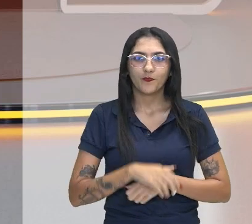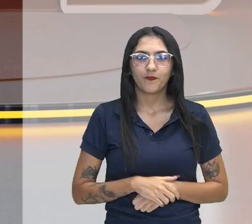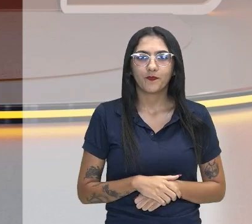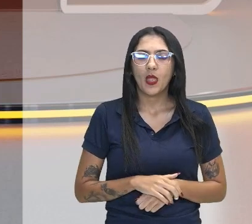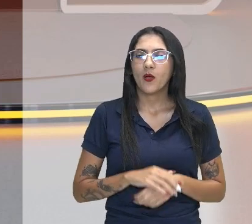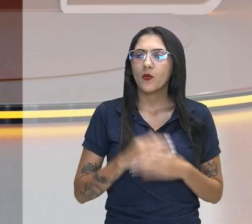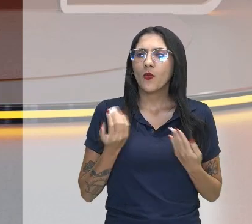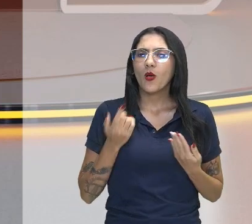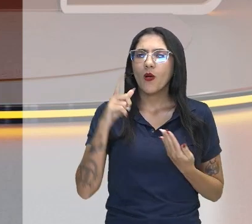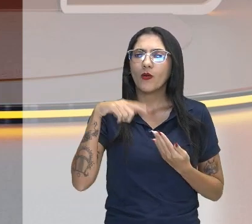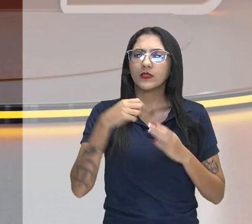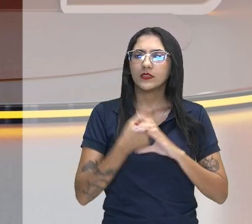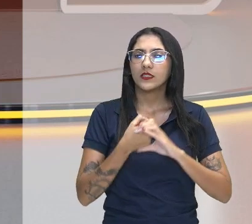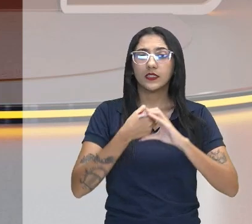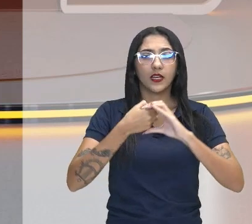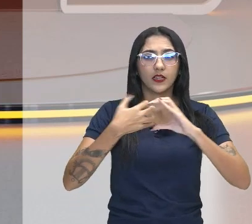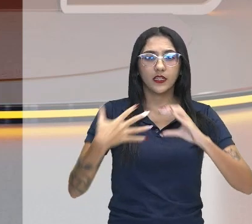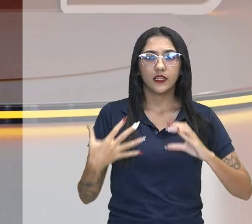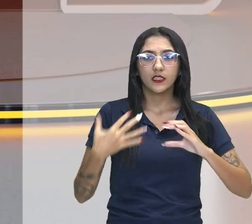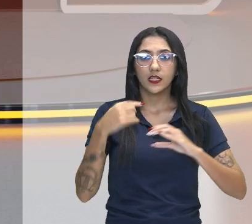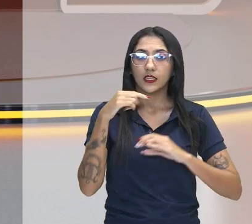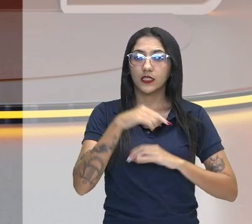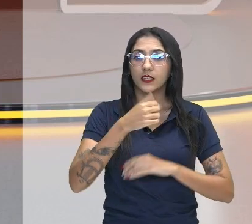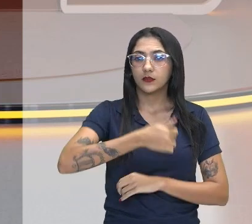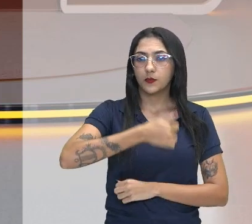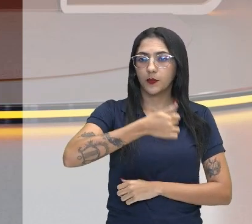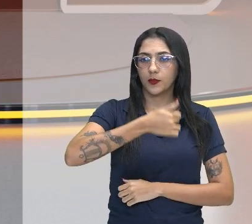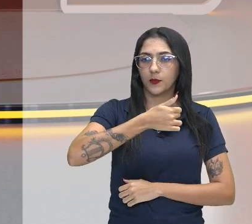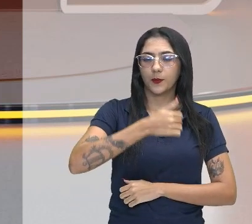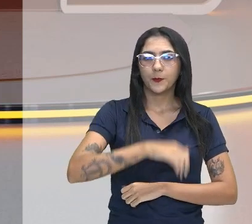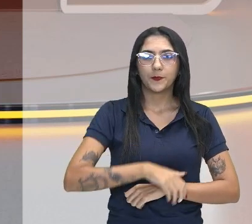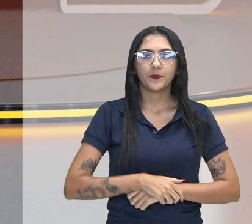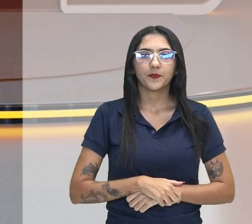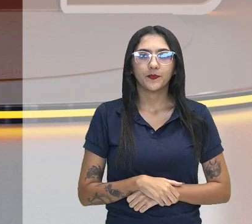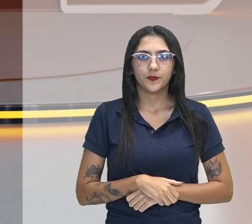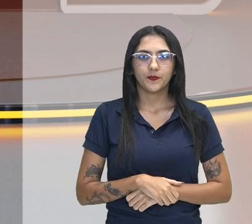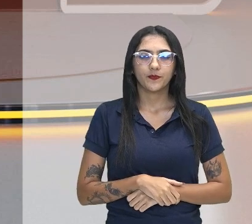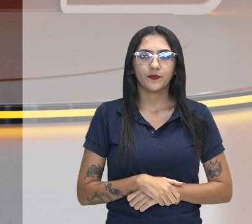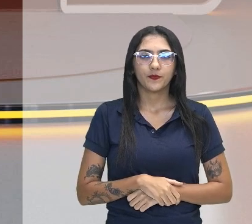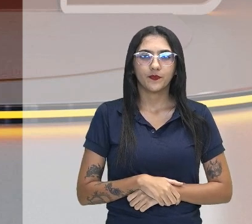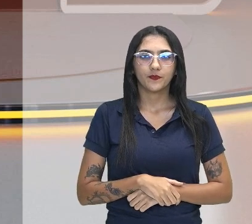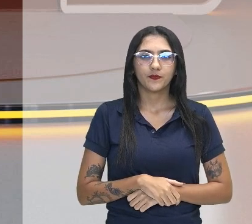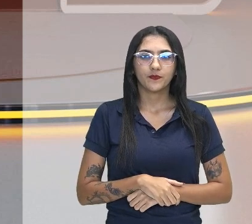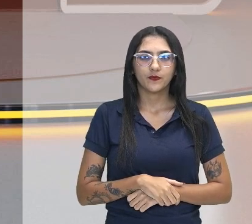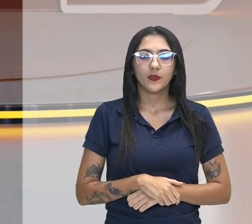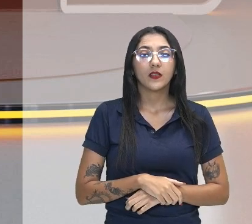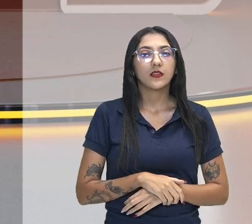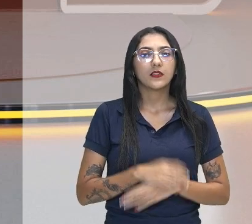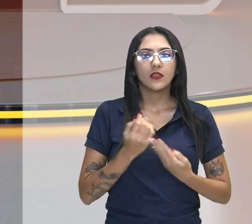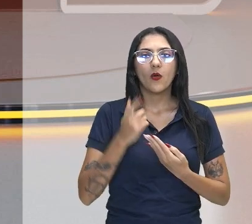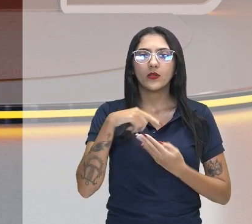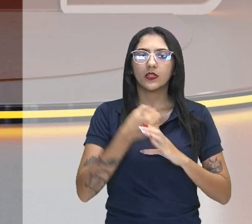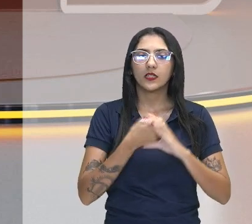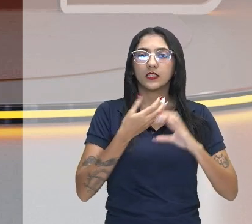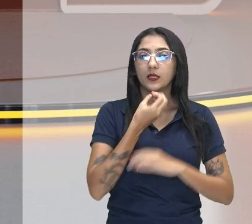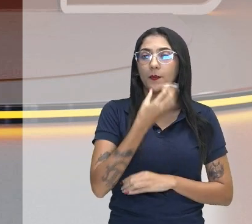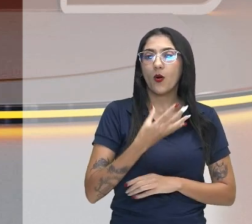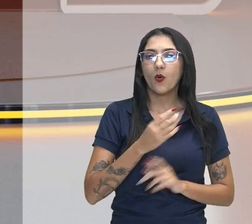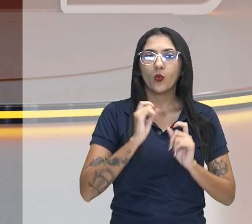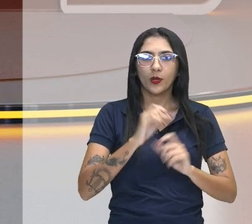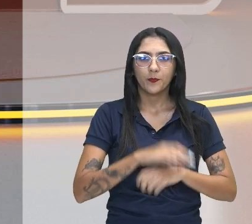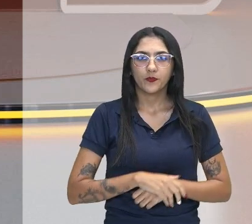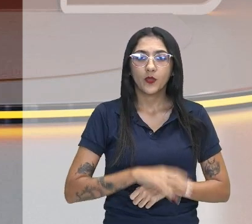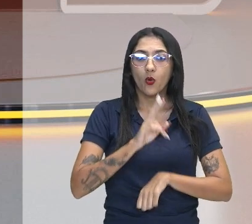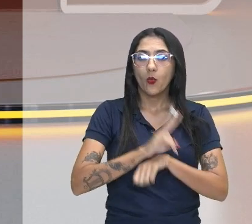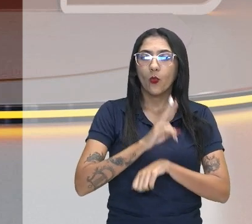essas características aí dessa agricultura extensiva? Gente, apresenta vantagens, né? Como que a